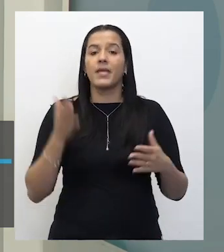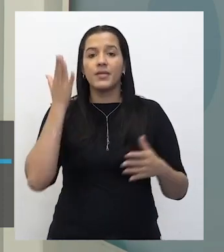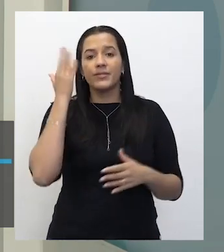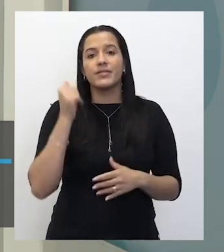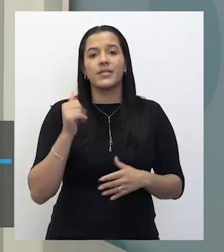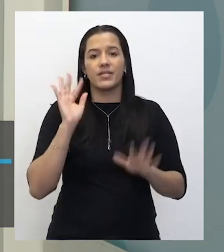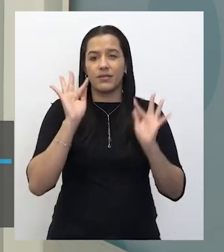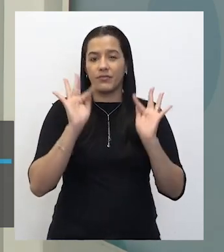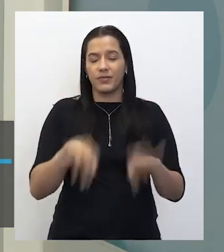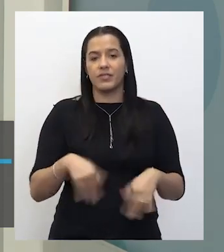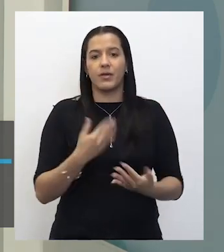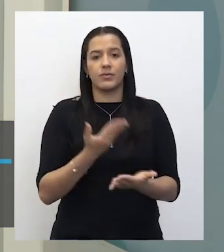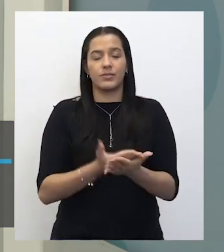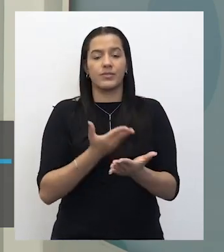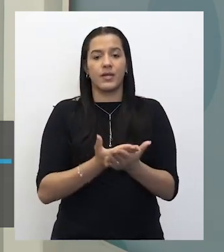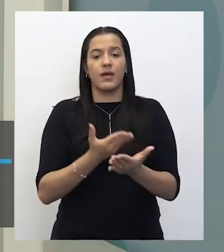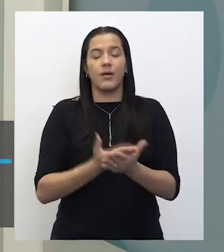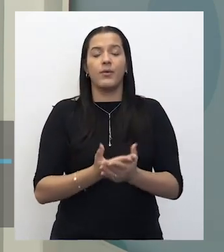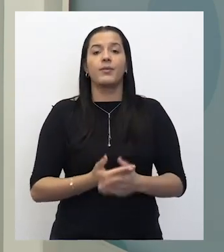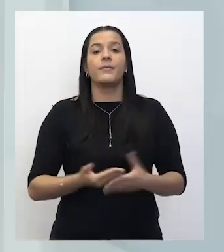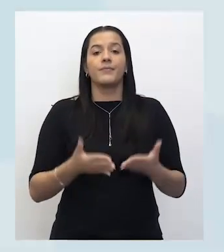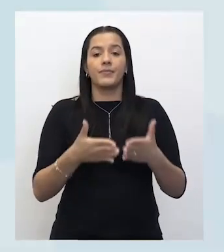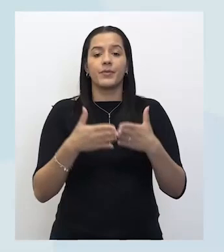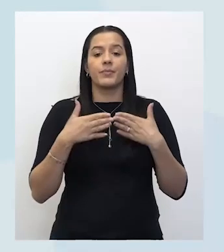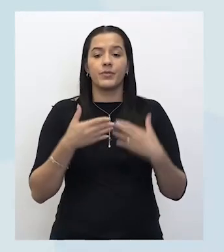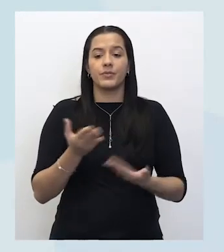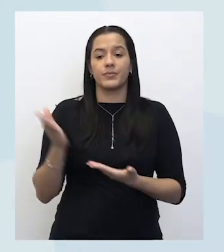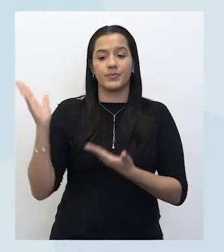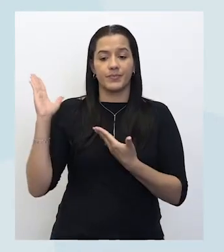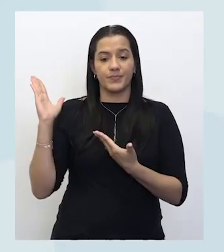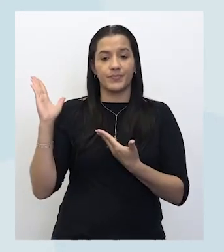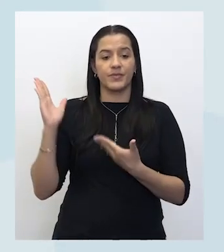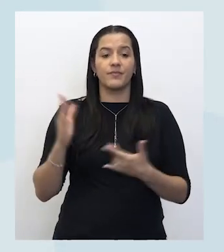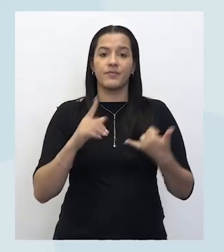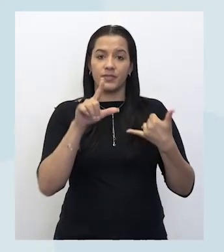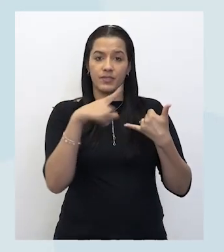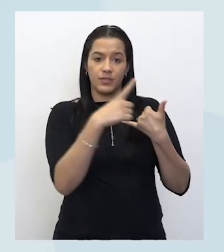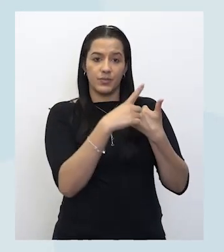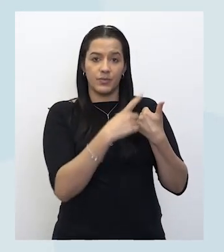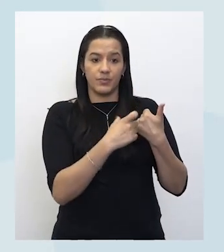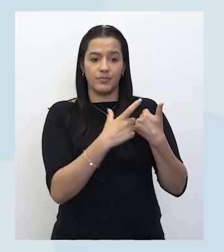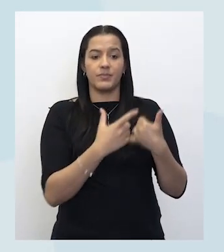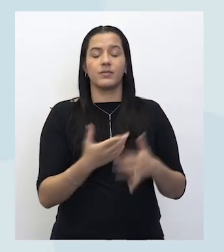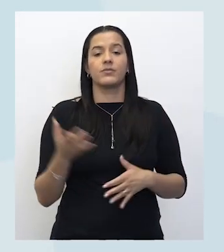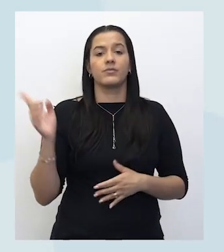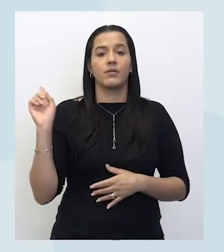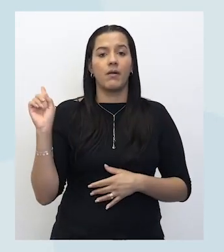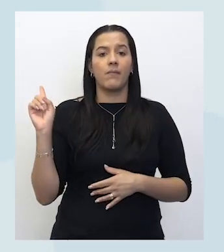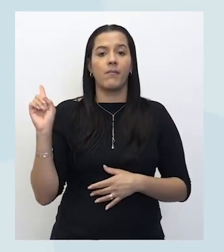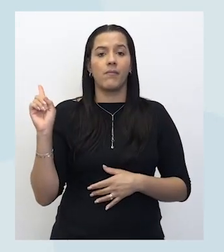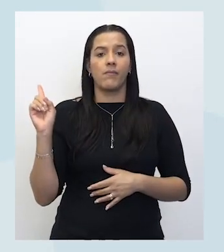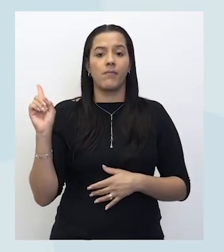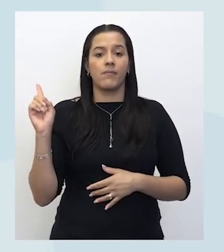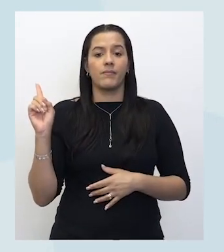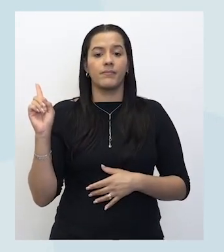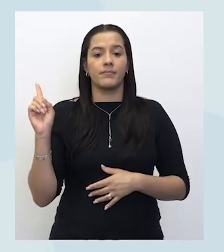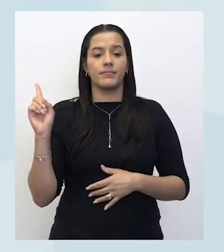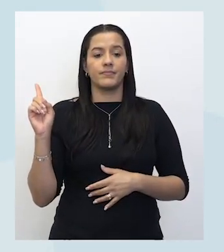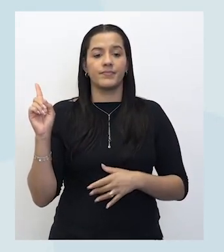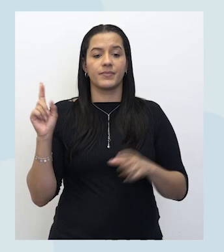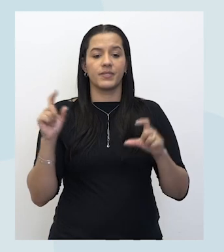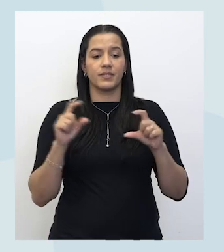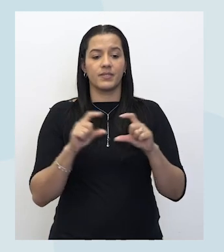no finalzinho da aula, vou pedir para vocês fazerem o print, que é não é a